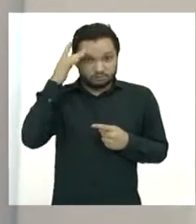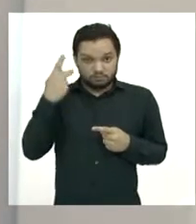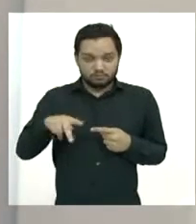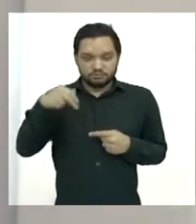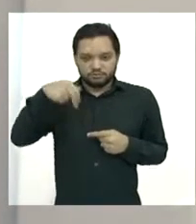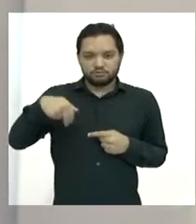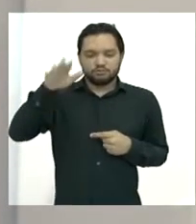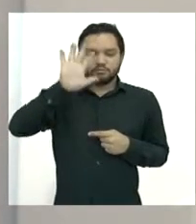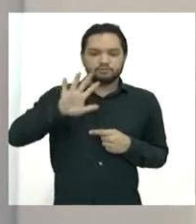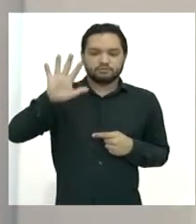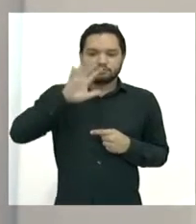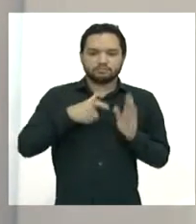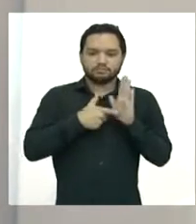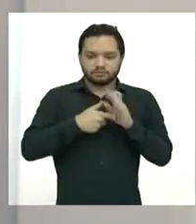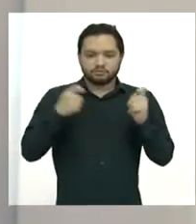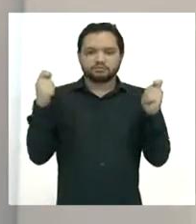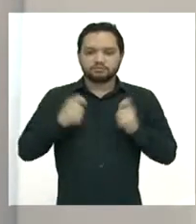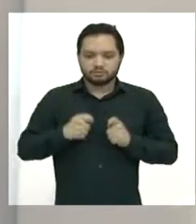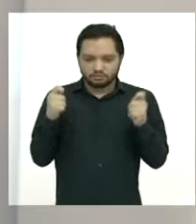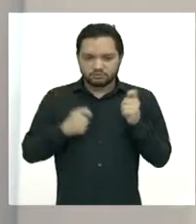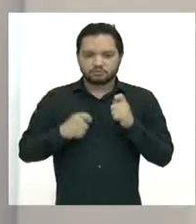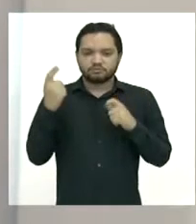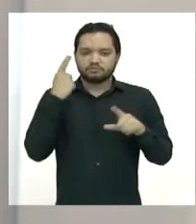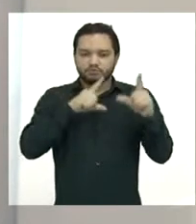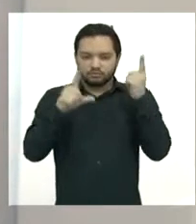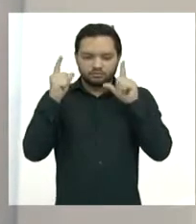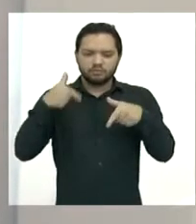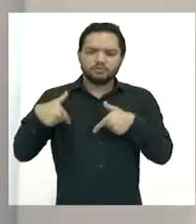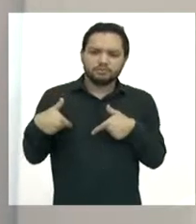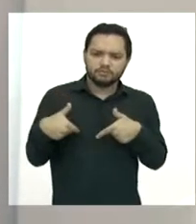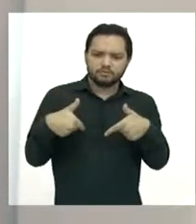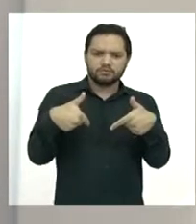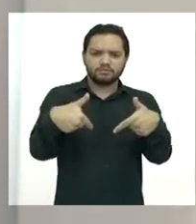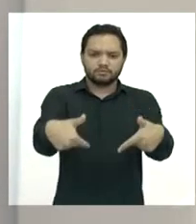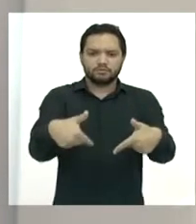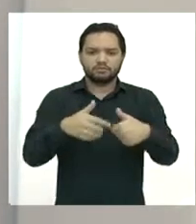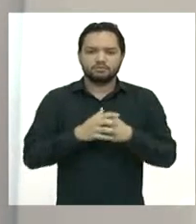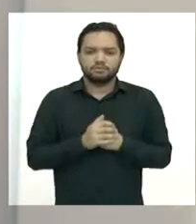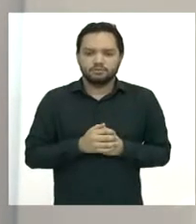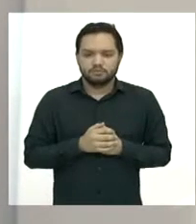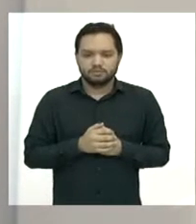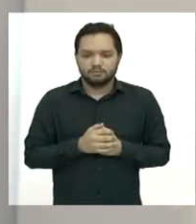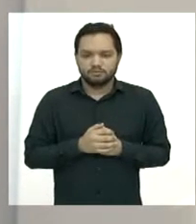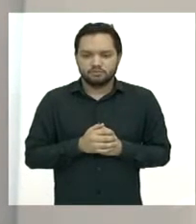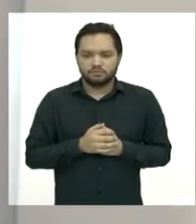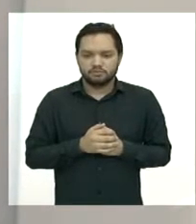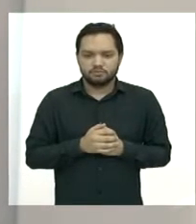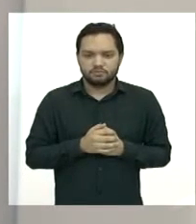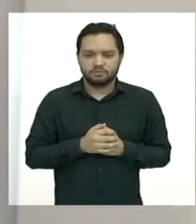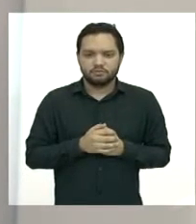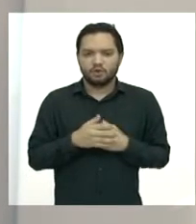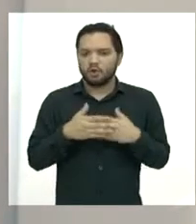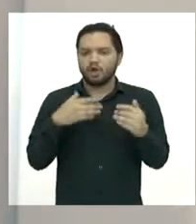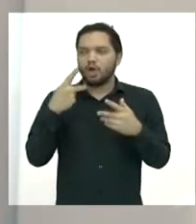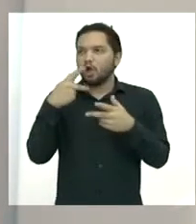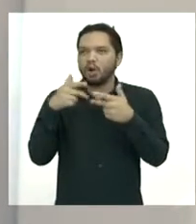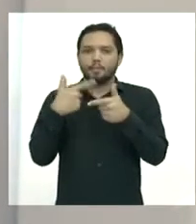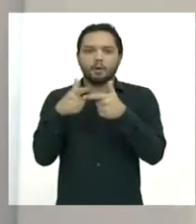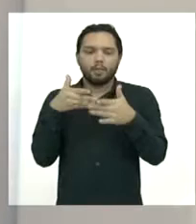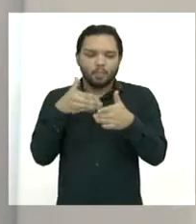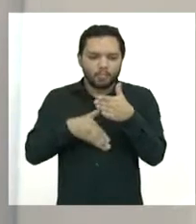que mostra que ele pode, com garra, com luta, e entender qualquer tipo de obstáculo como um